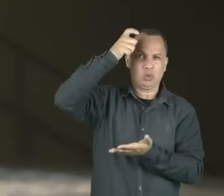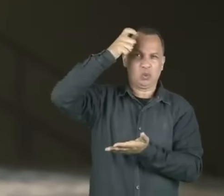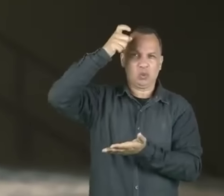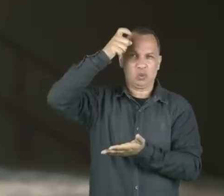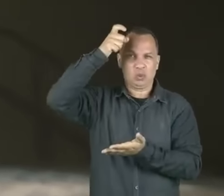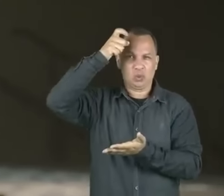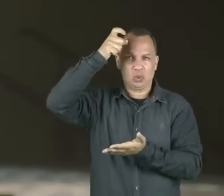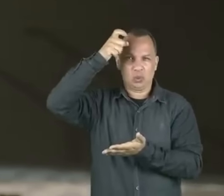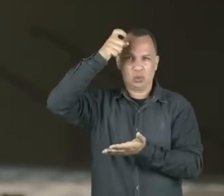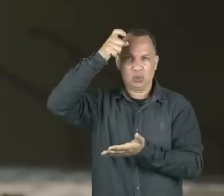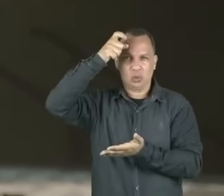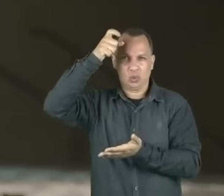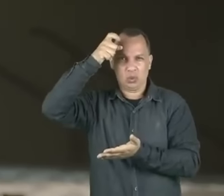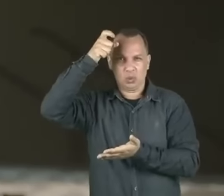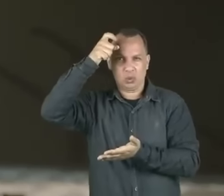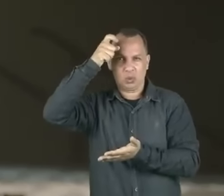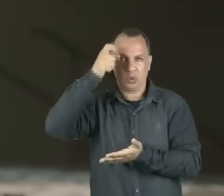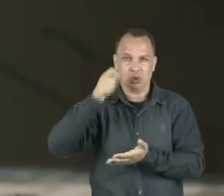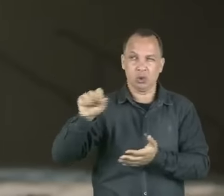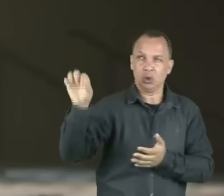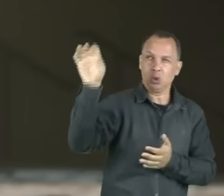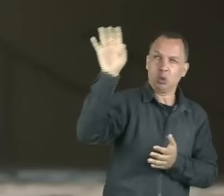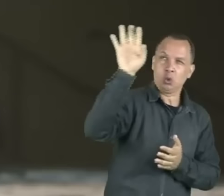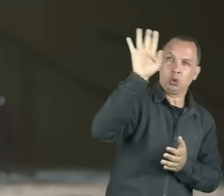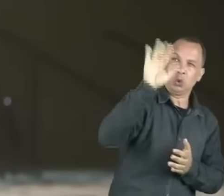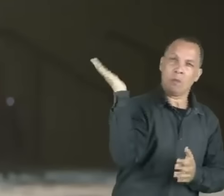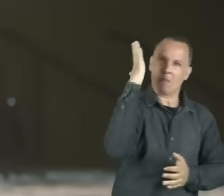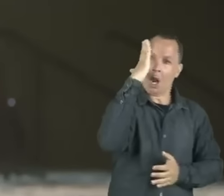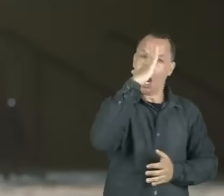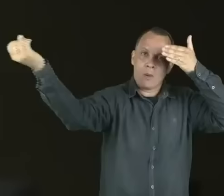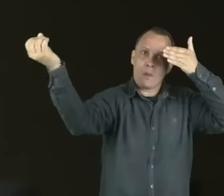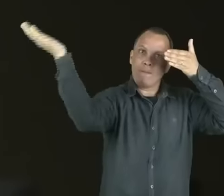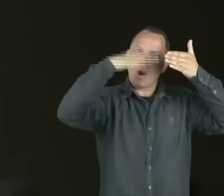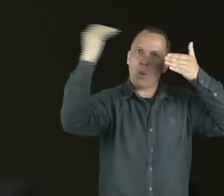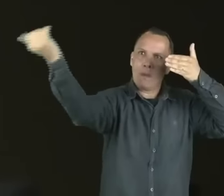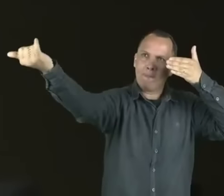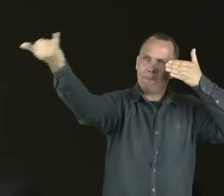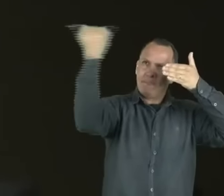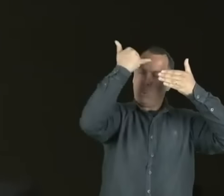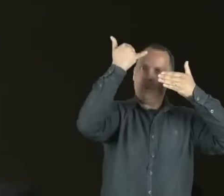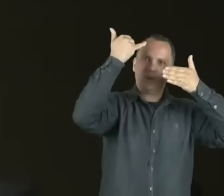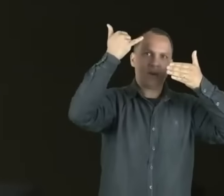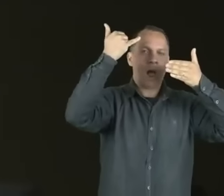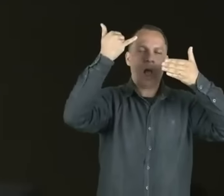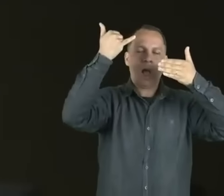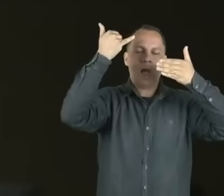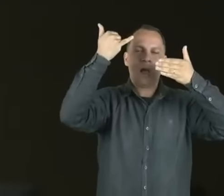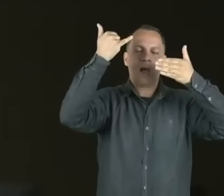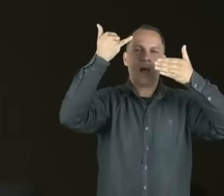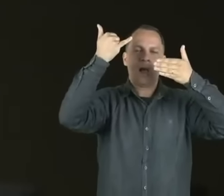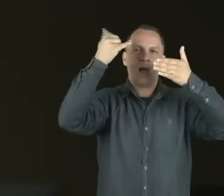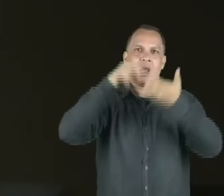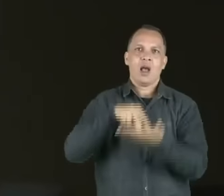as hostes espirituais da maldade nas regiões Celestiais em